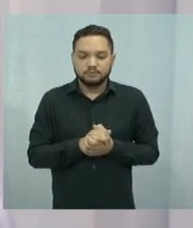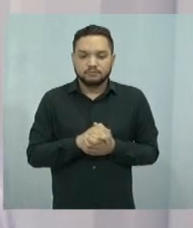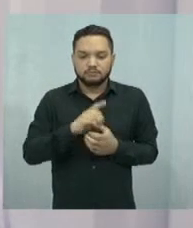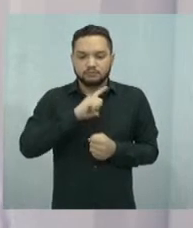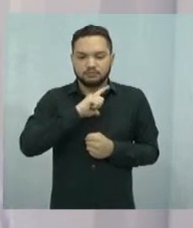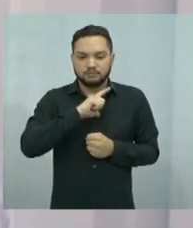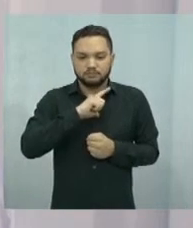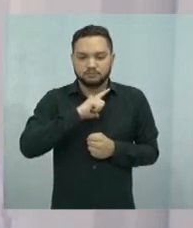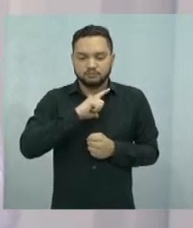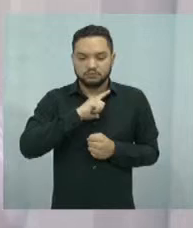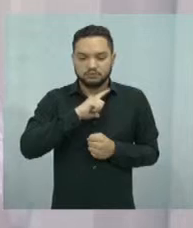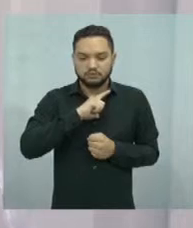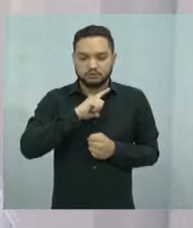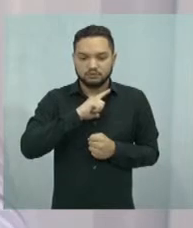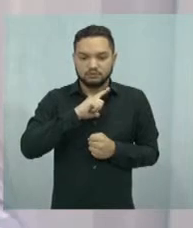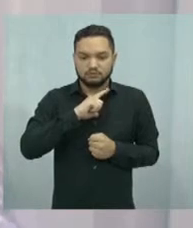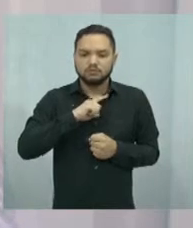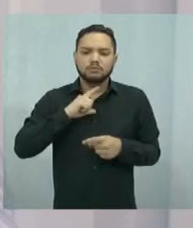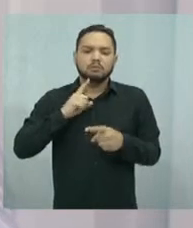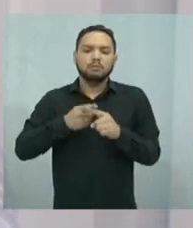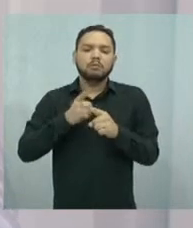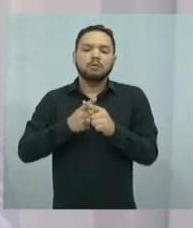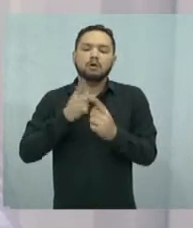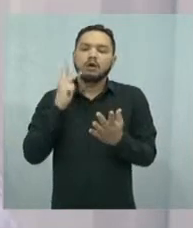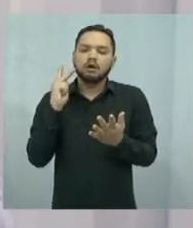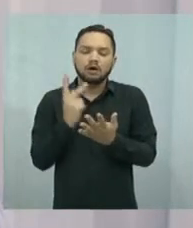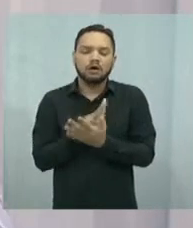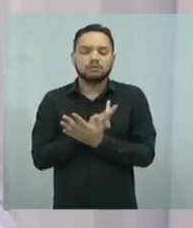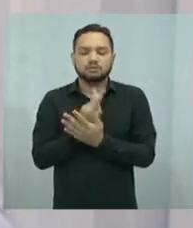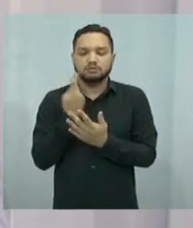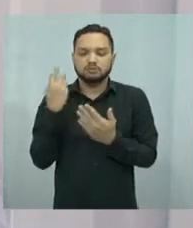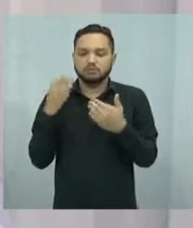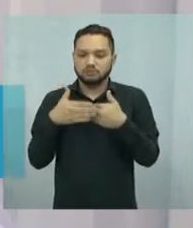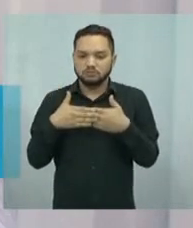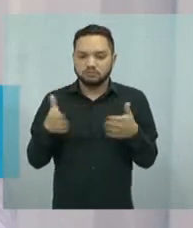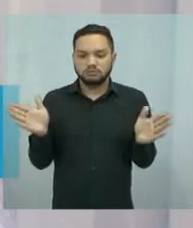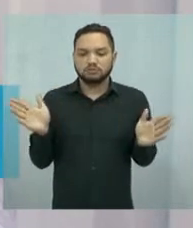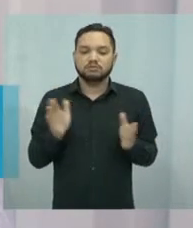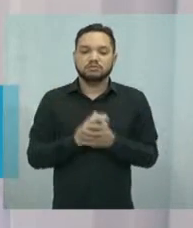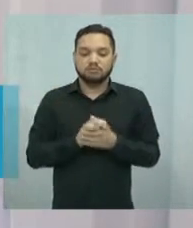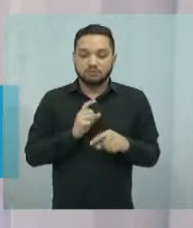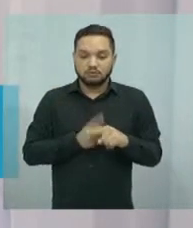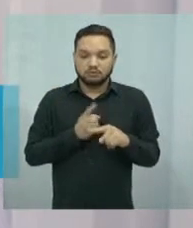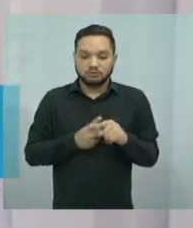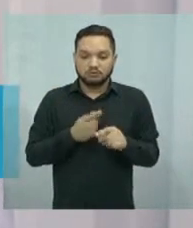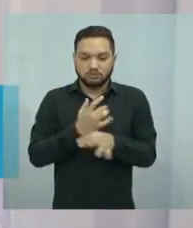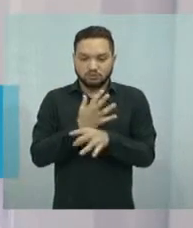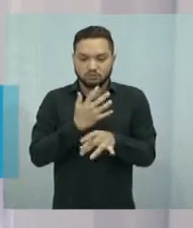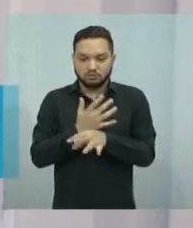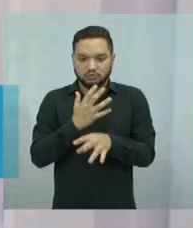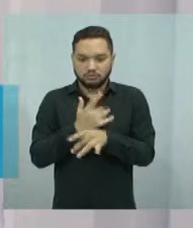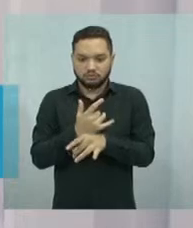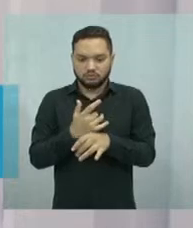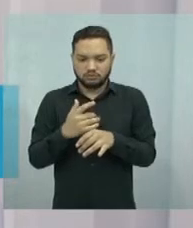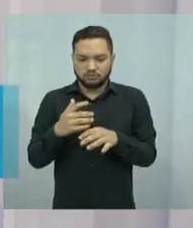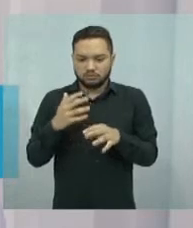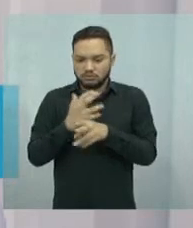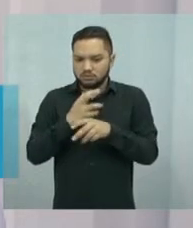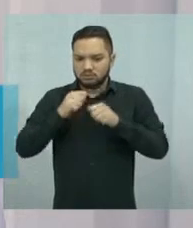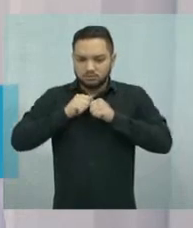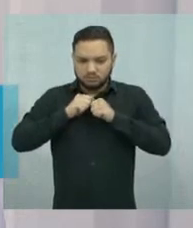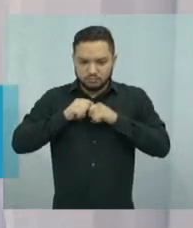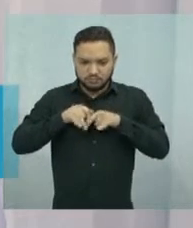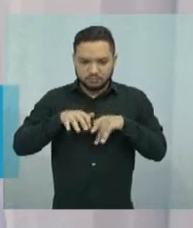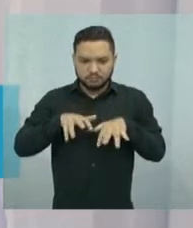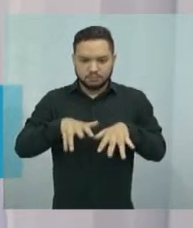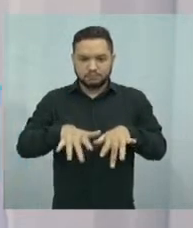em o que originou isso tudo, de onde isso tudo surgiu. Porque uma cidade não é devastada literalmente por